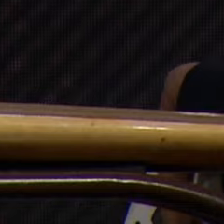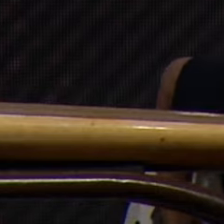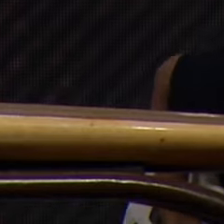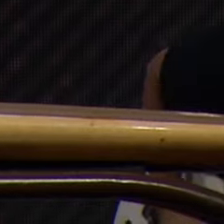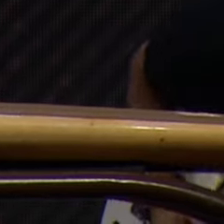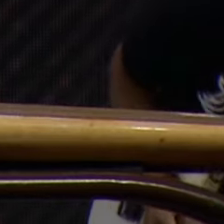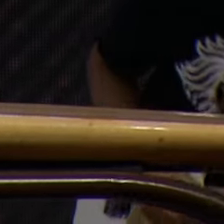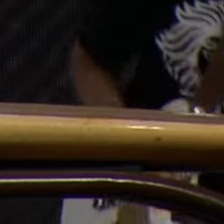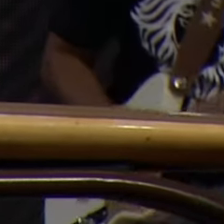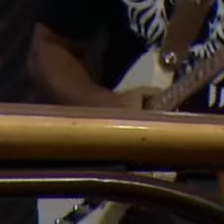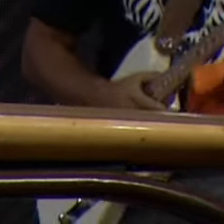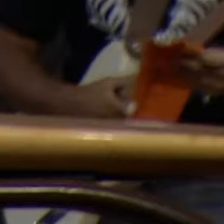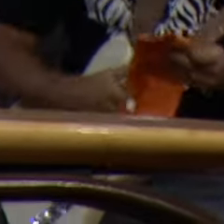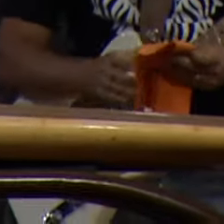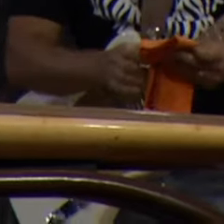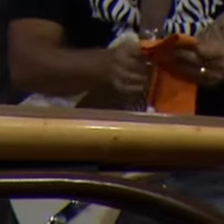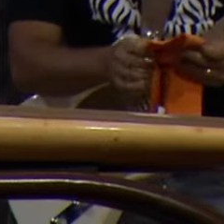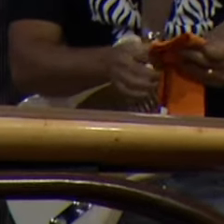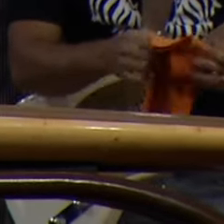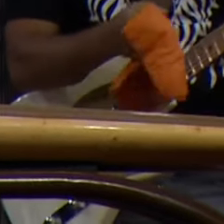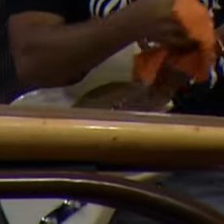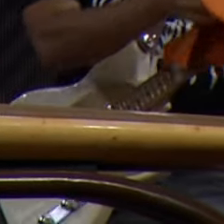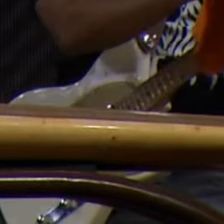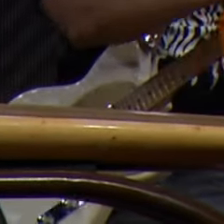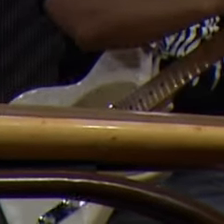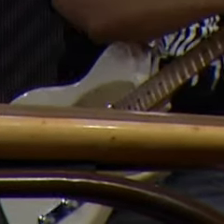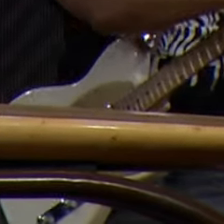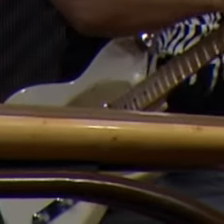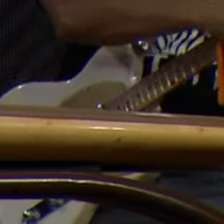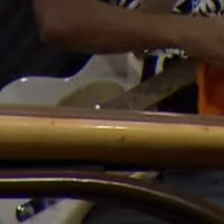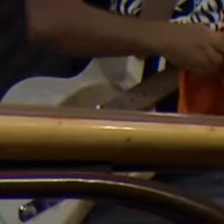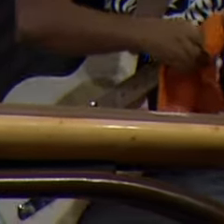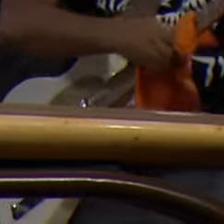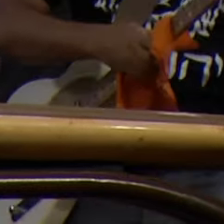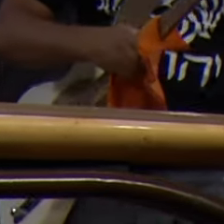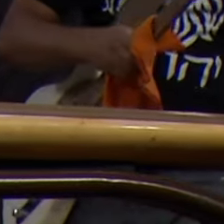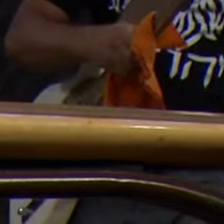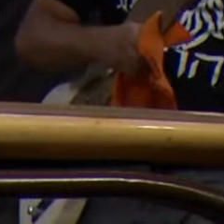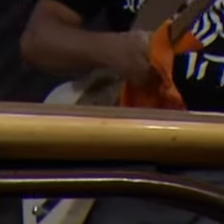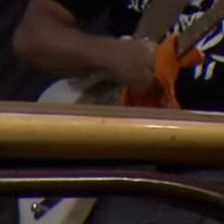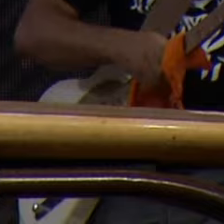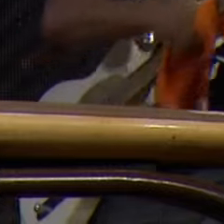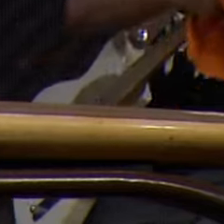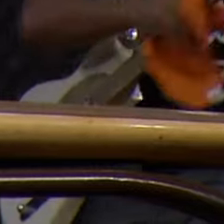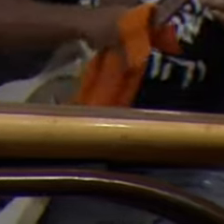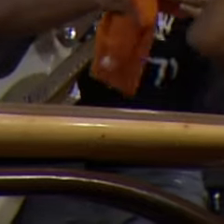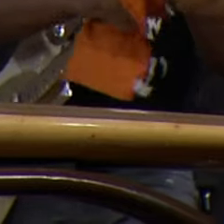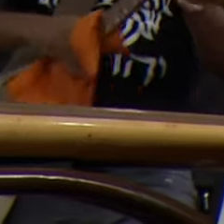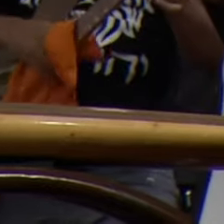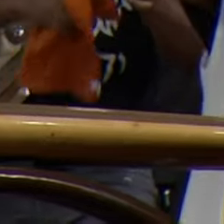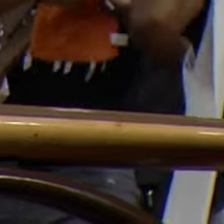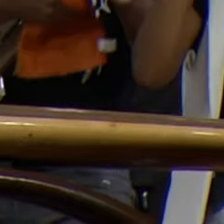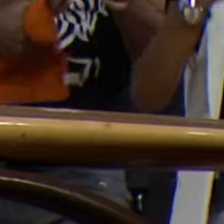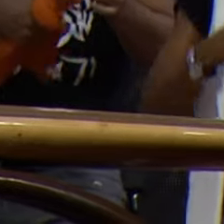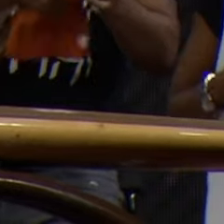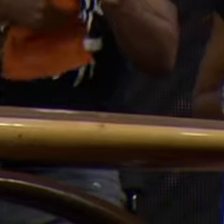Ah que pena o teu lugar é isso pro possível e só Salmo 155